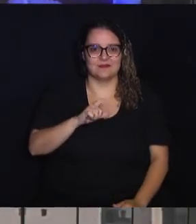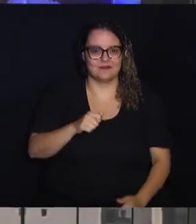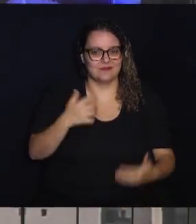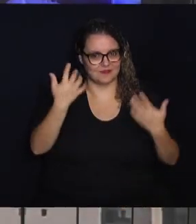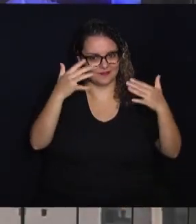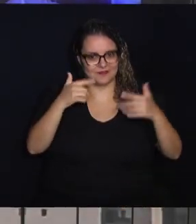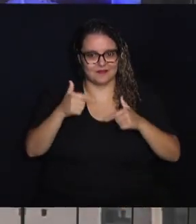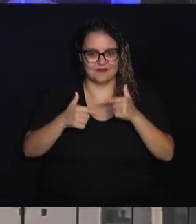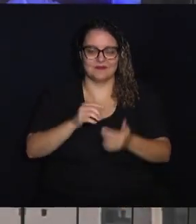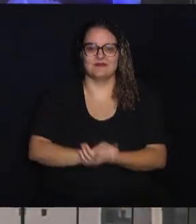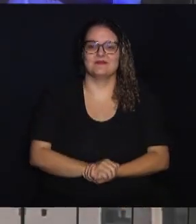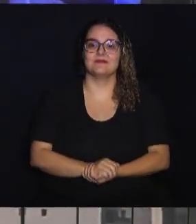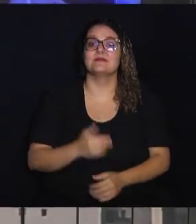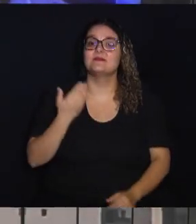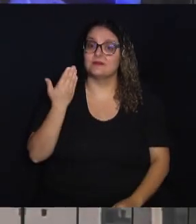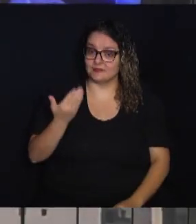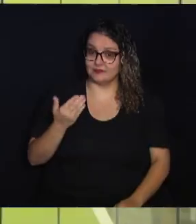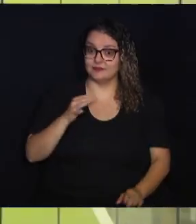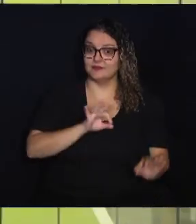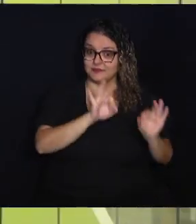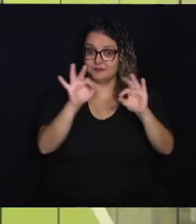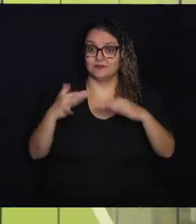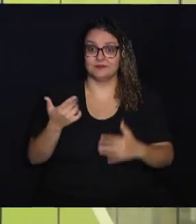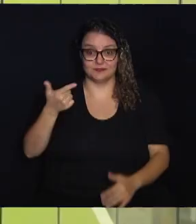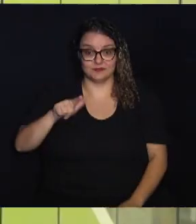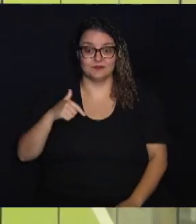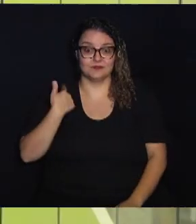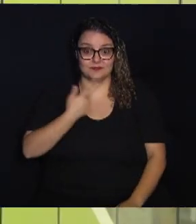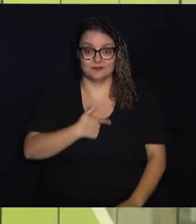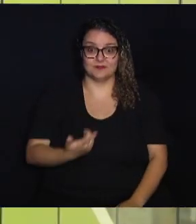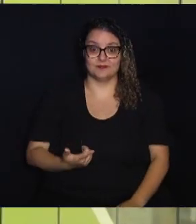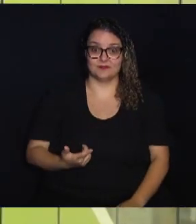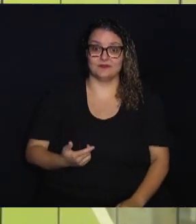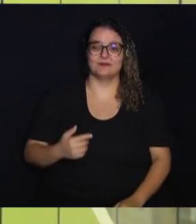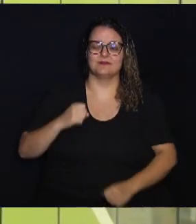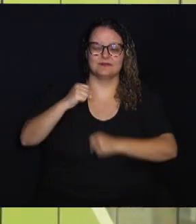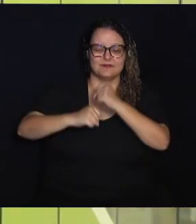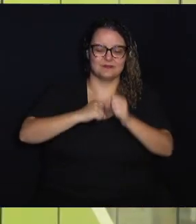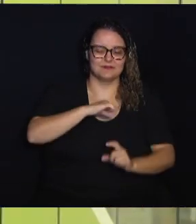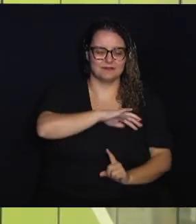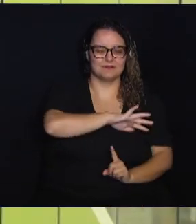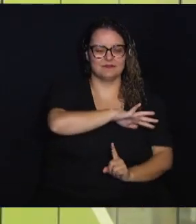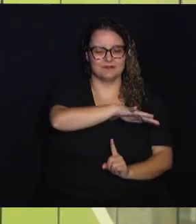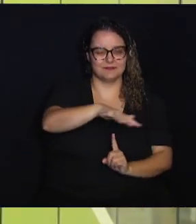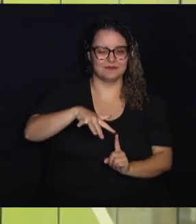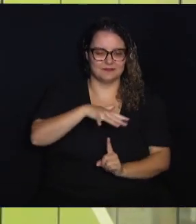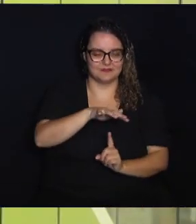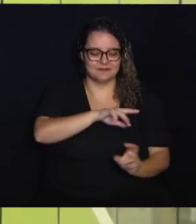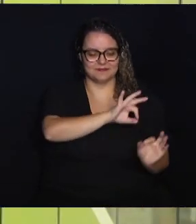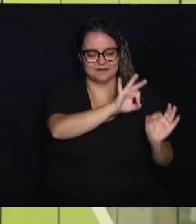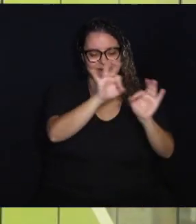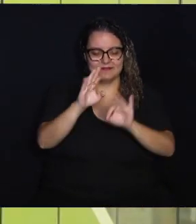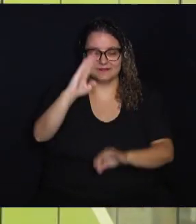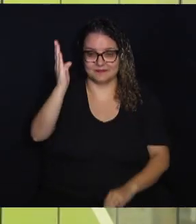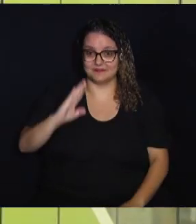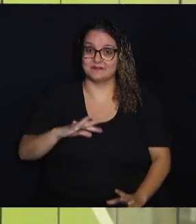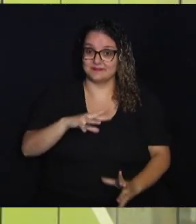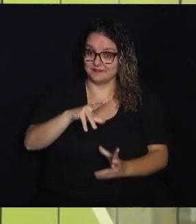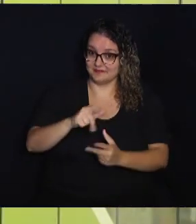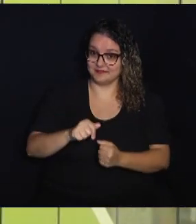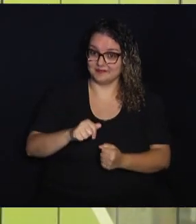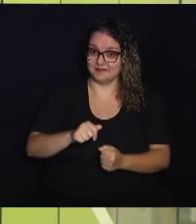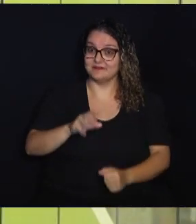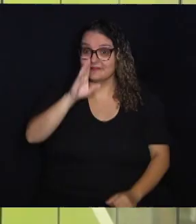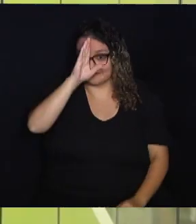obrigada, Gabriela. Parabéns pelo trabalho. E para você que nos assiste, continue com a gente, que agora é hora daquele giro ambiental pelo